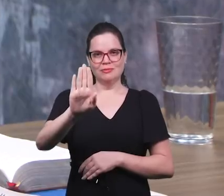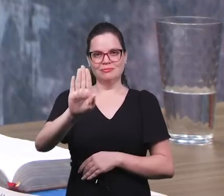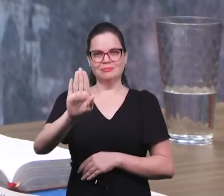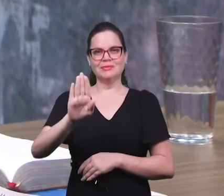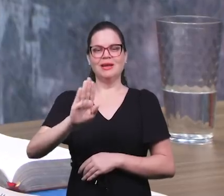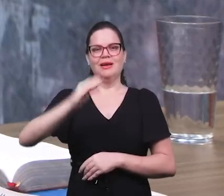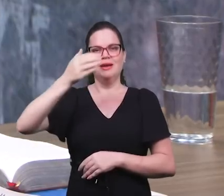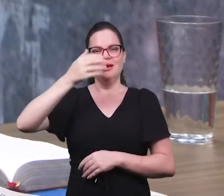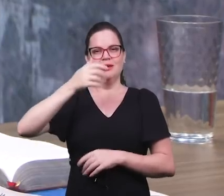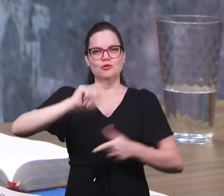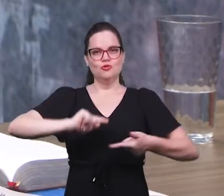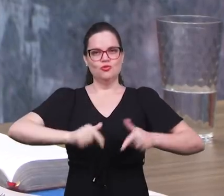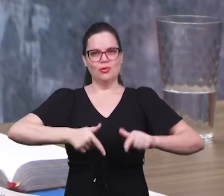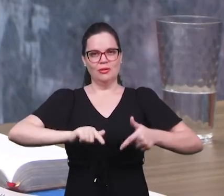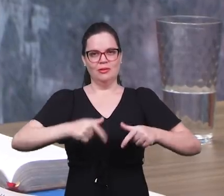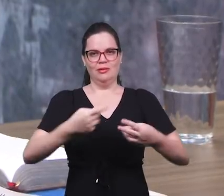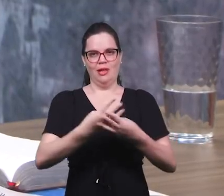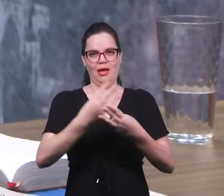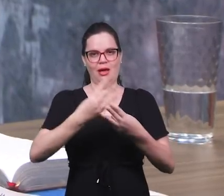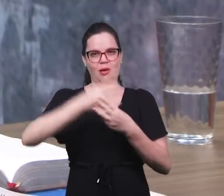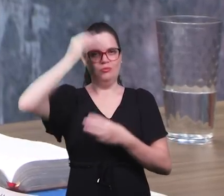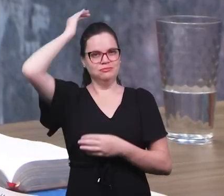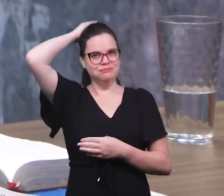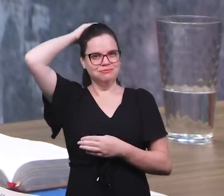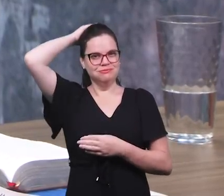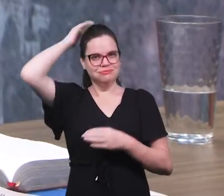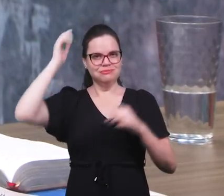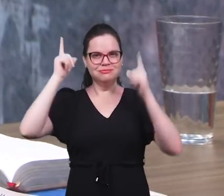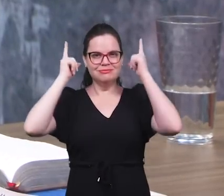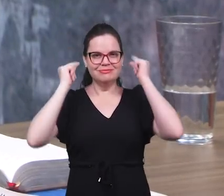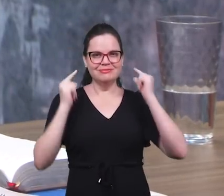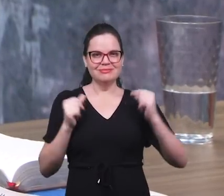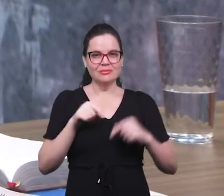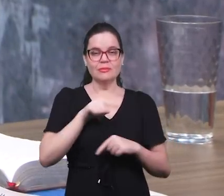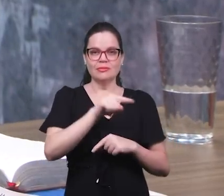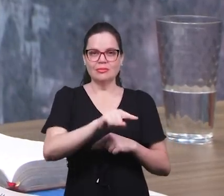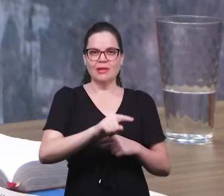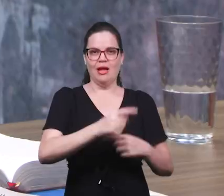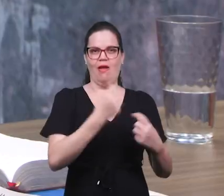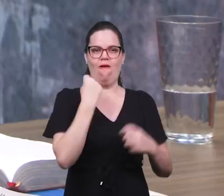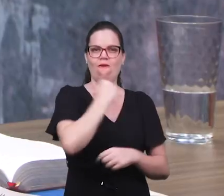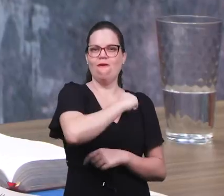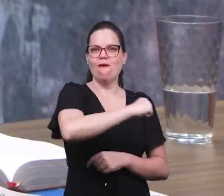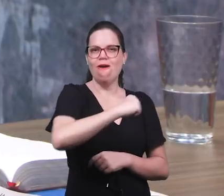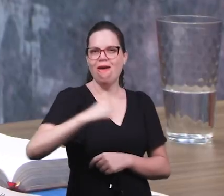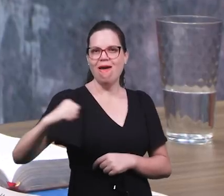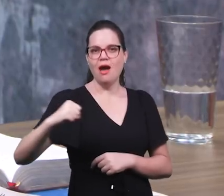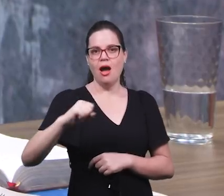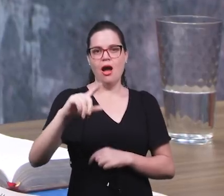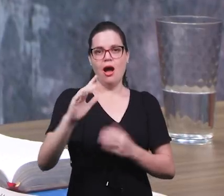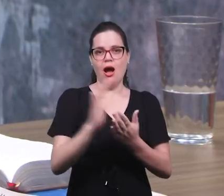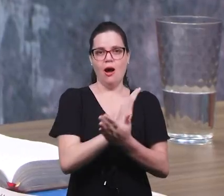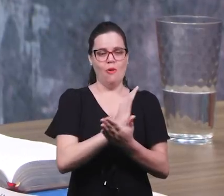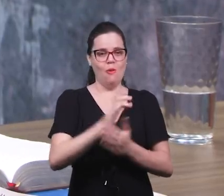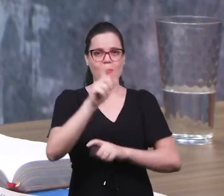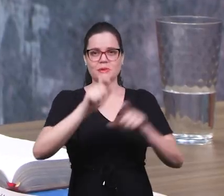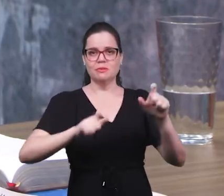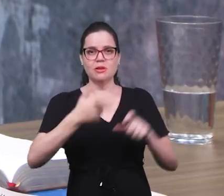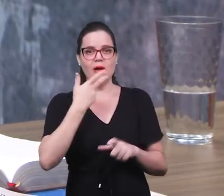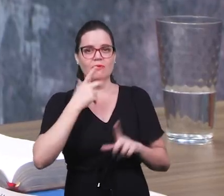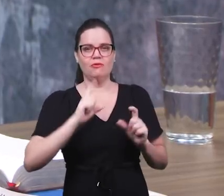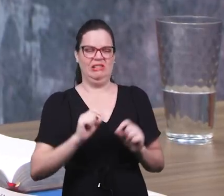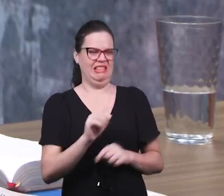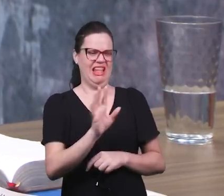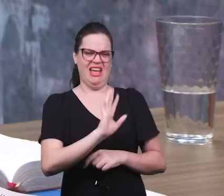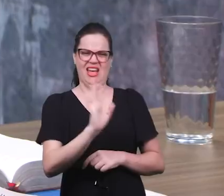são apresentadas, e existe um movimento de diminuir o que foi a perseguição aos cristãos.